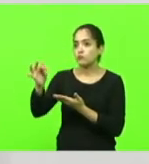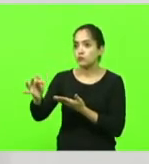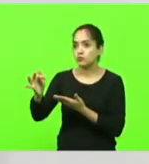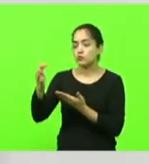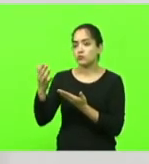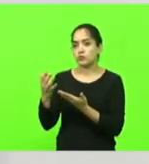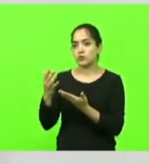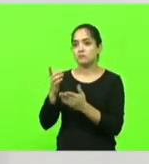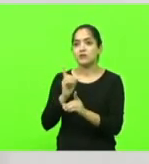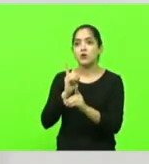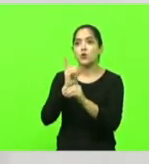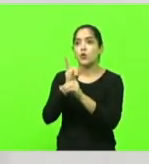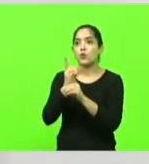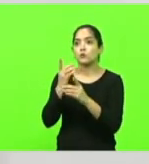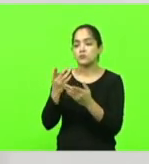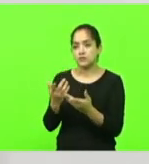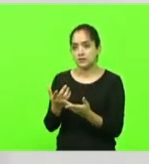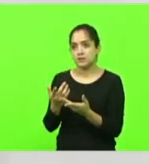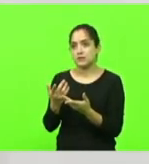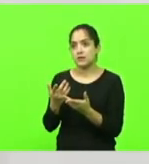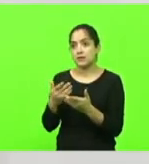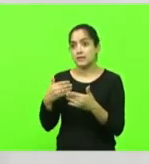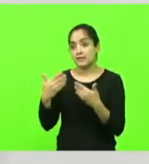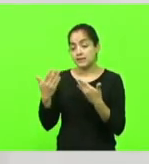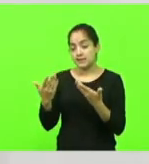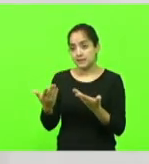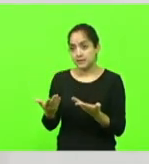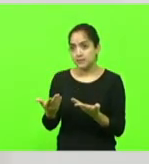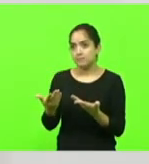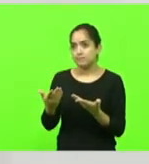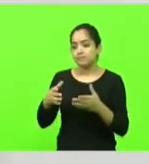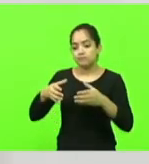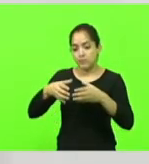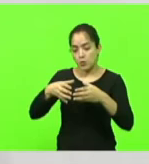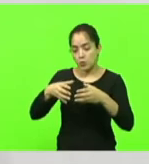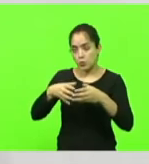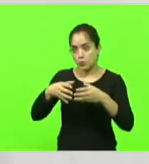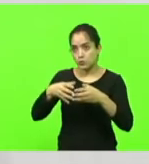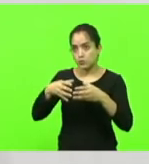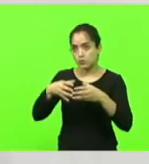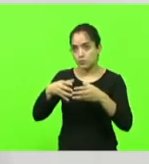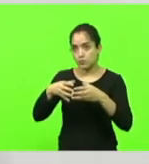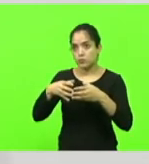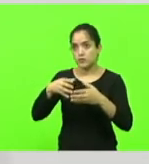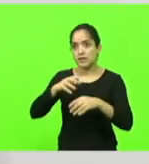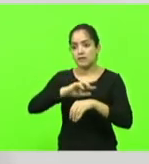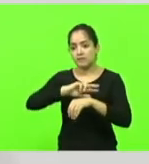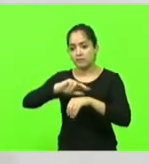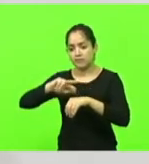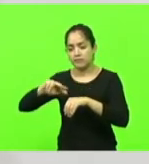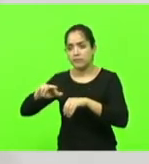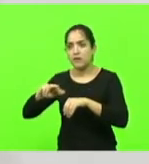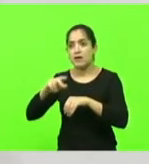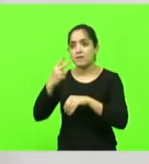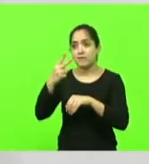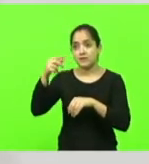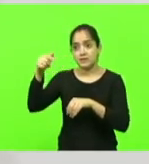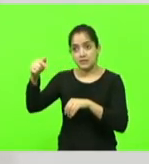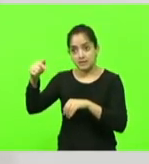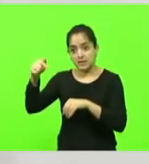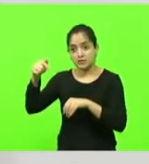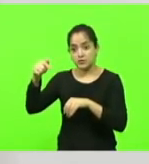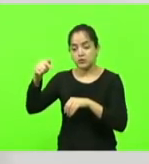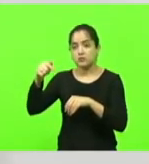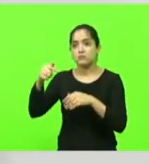novas perspectivas de vida. Além disso, tem uma equipe, senhor presidente, multidisciplinar de 27 profissionais que